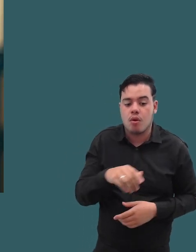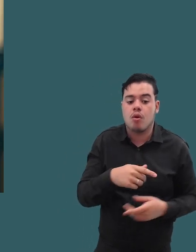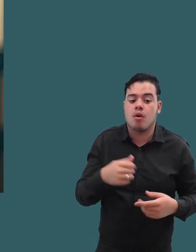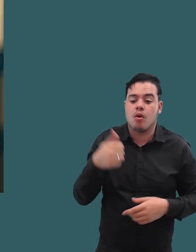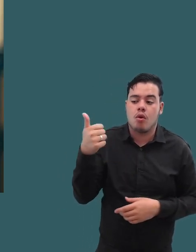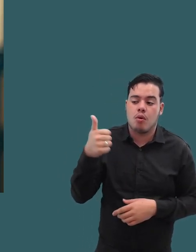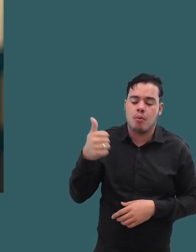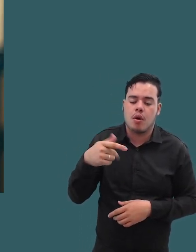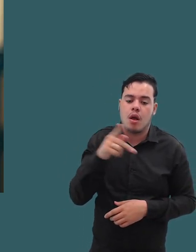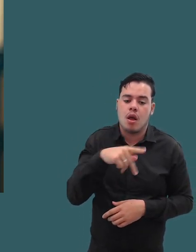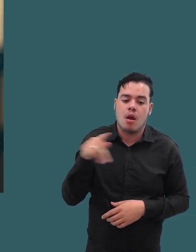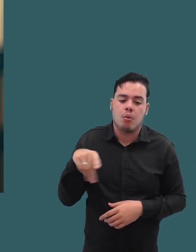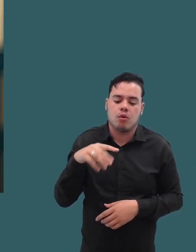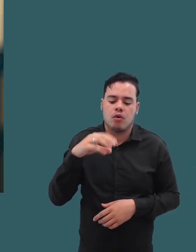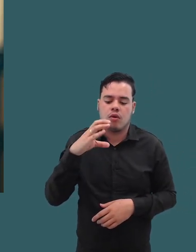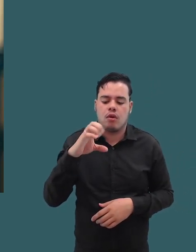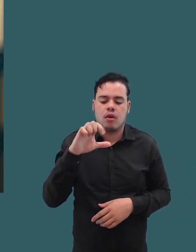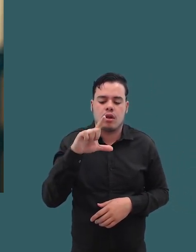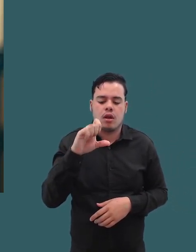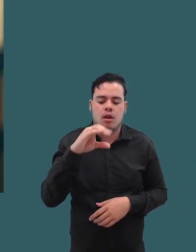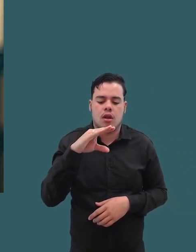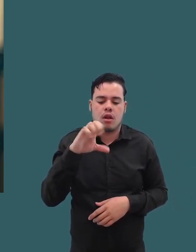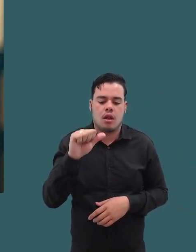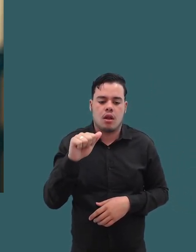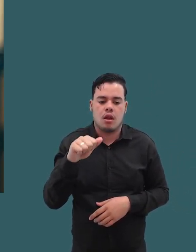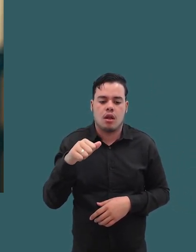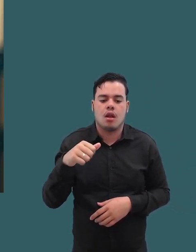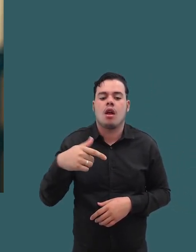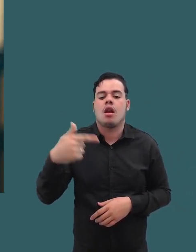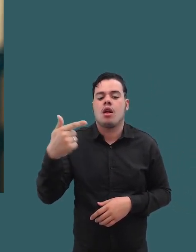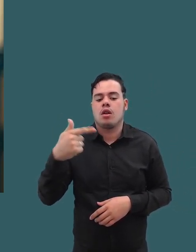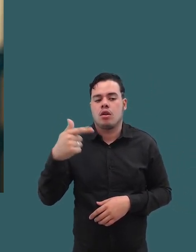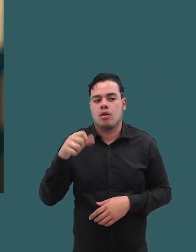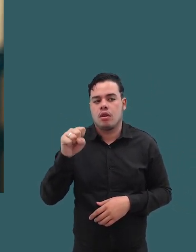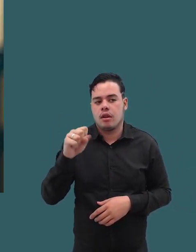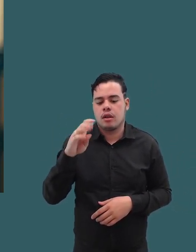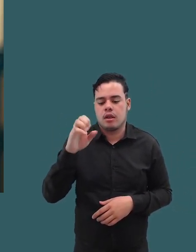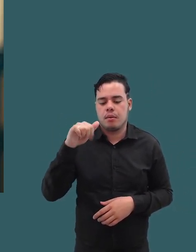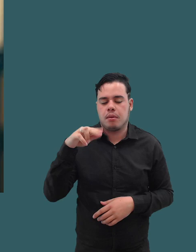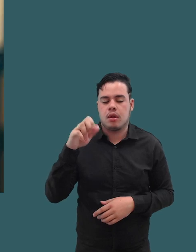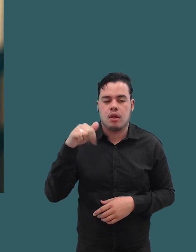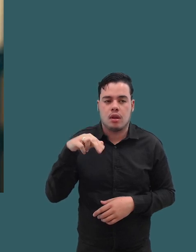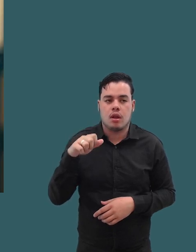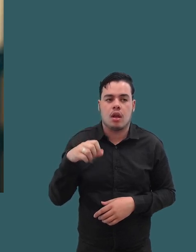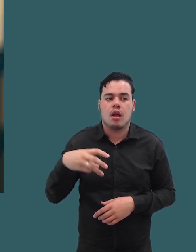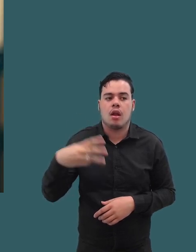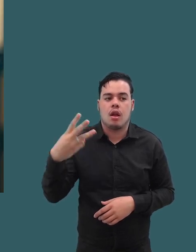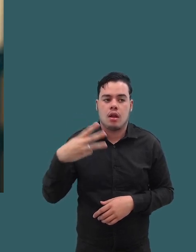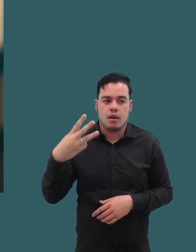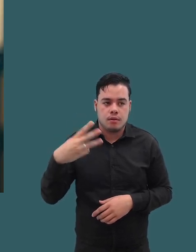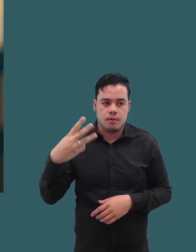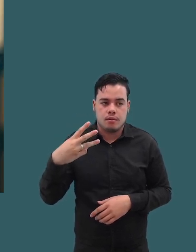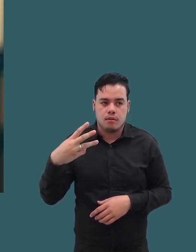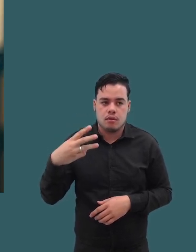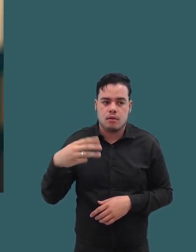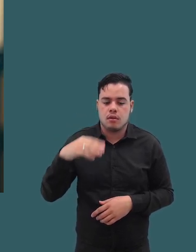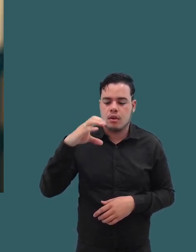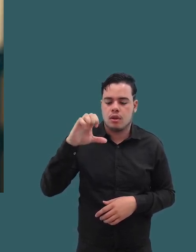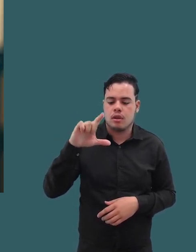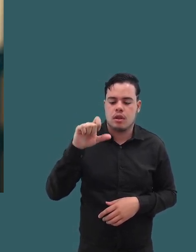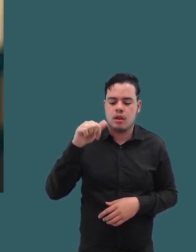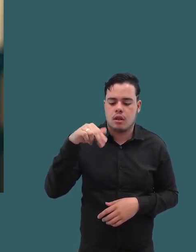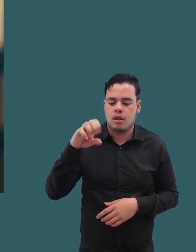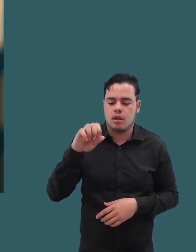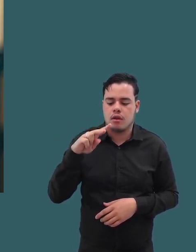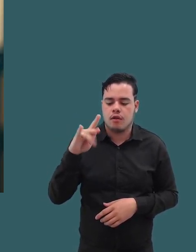Cecília Peruzzi. Outra, a Sabine Righetti, da agência Bori. Outra, a Silene Vitor,